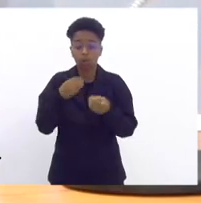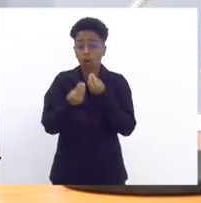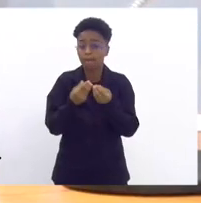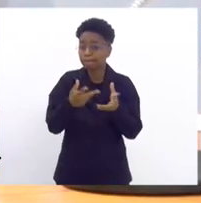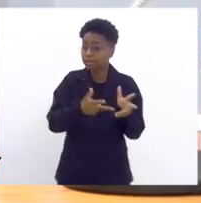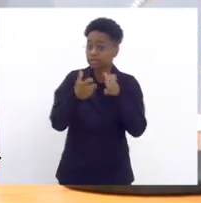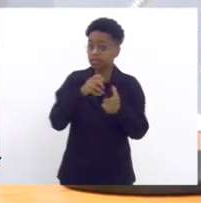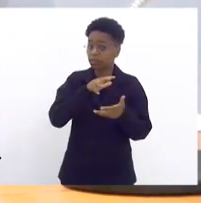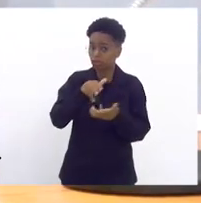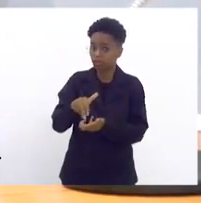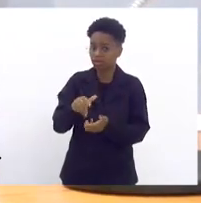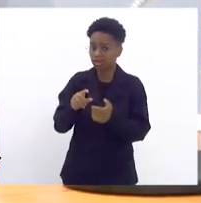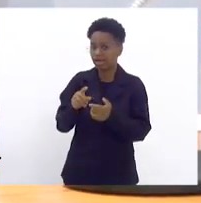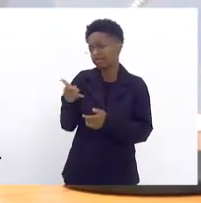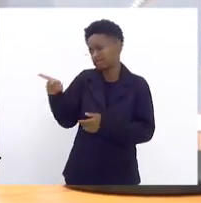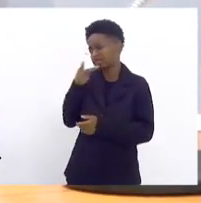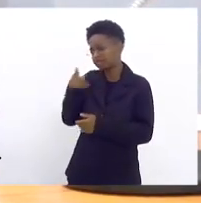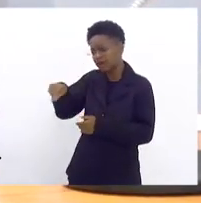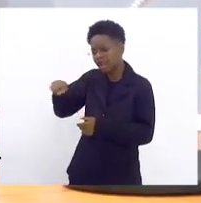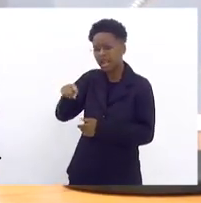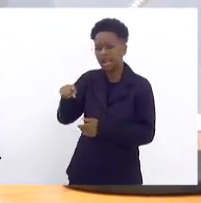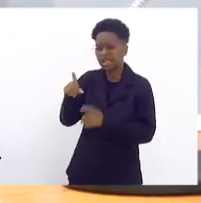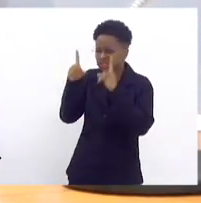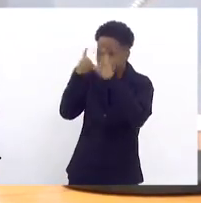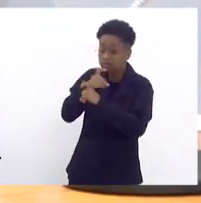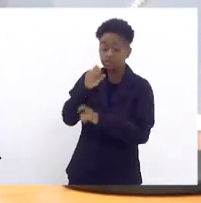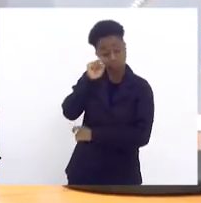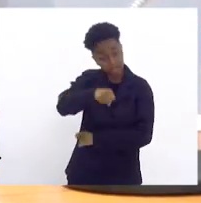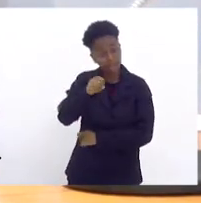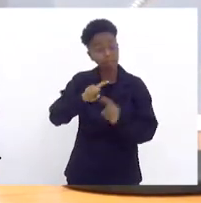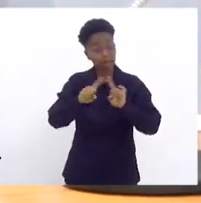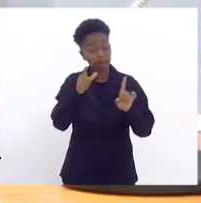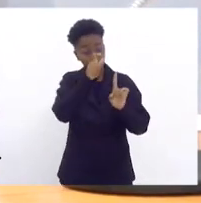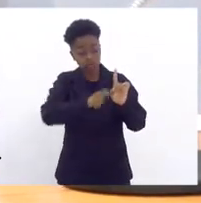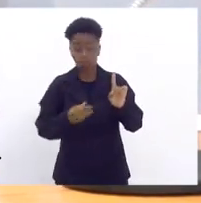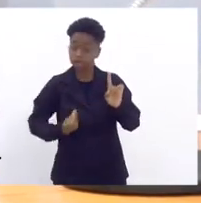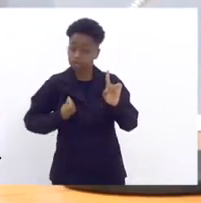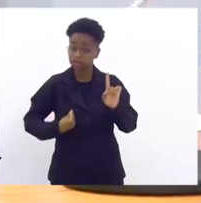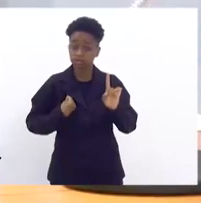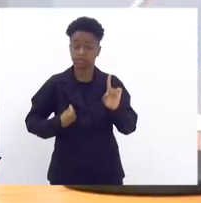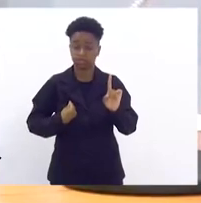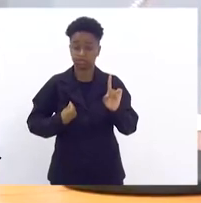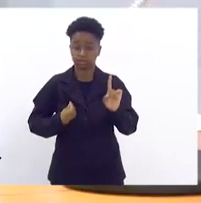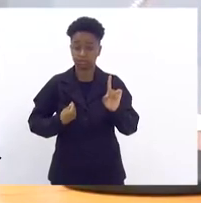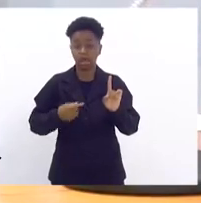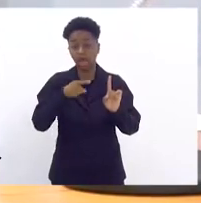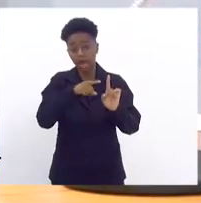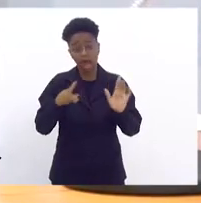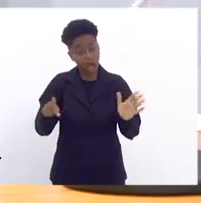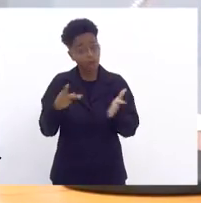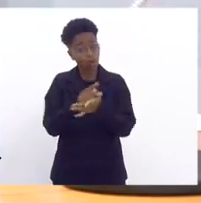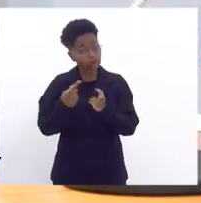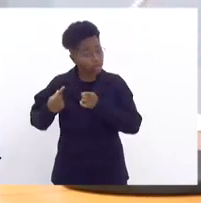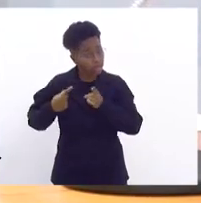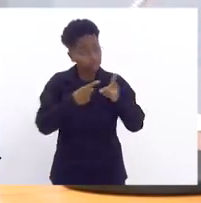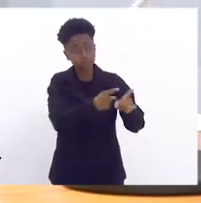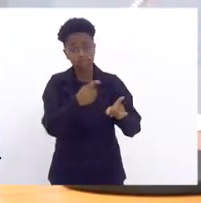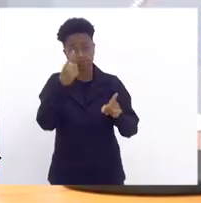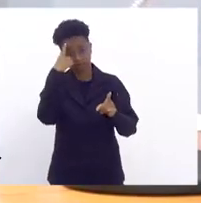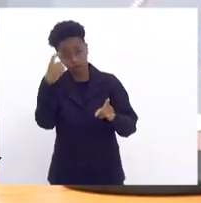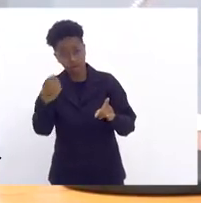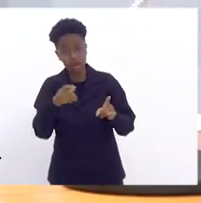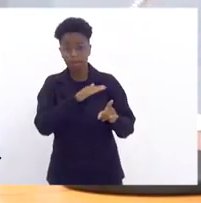vão me perguntar mas isso é é muito difícil mas essas pessoas existem e elas estão sendo vítimas vitimizadas